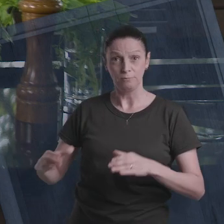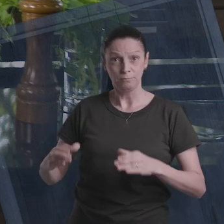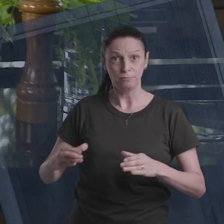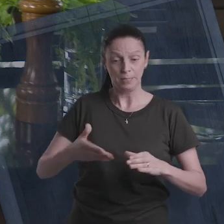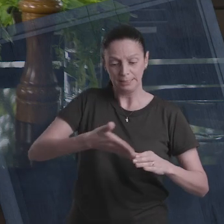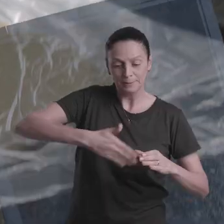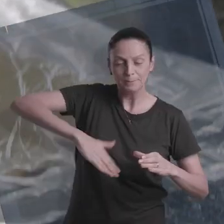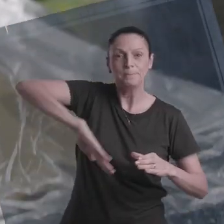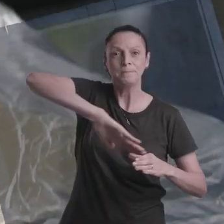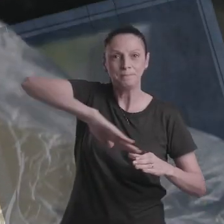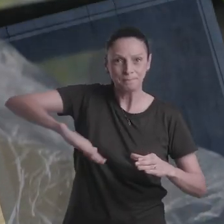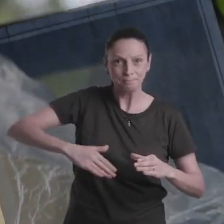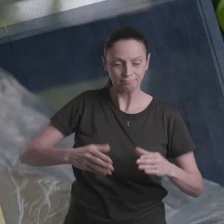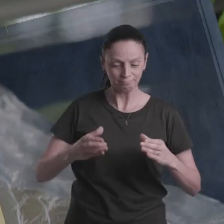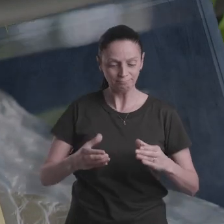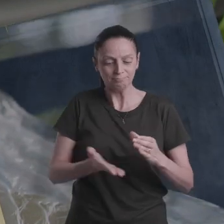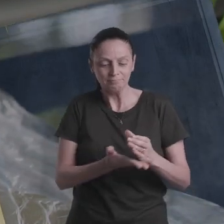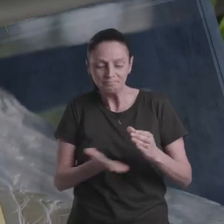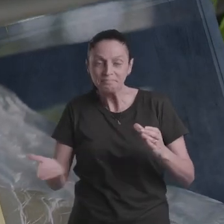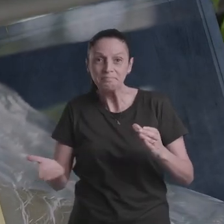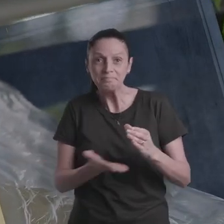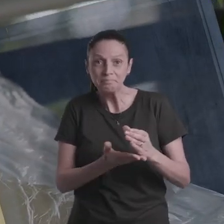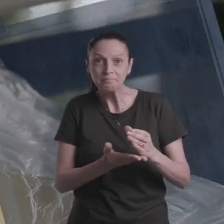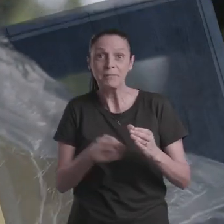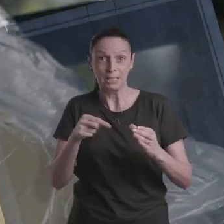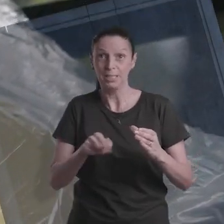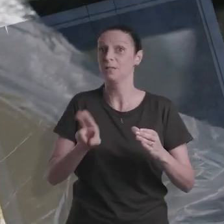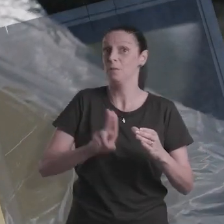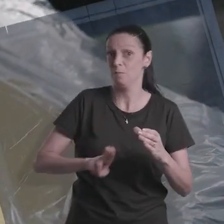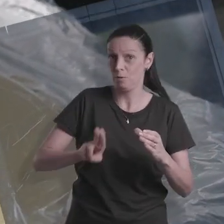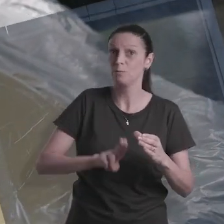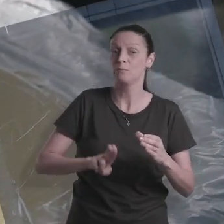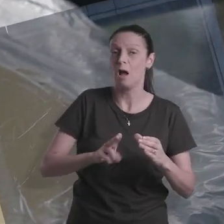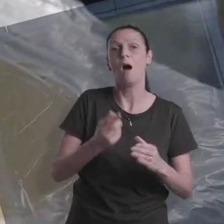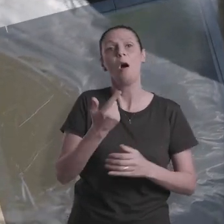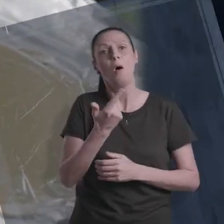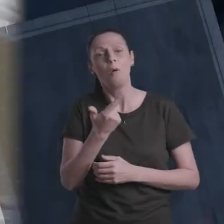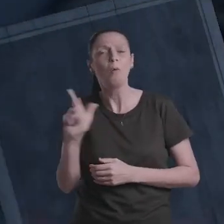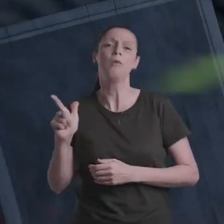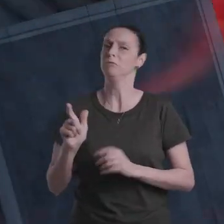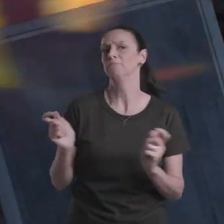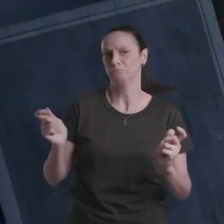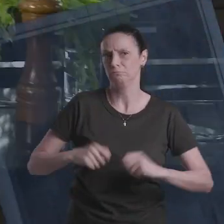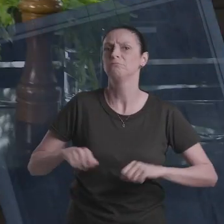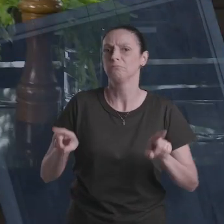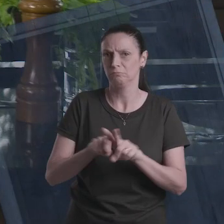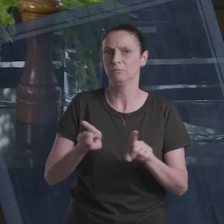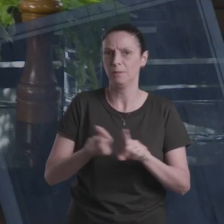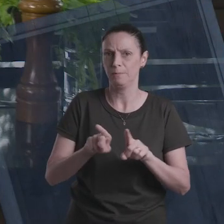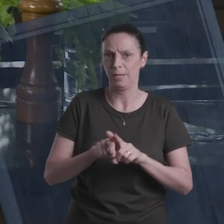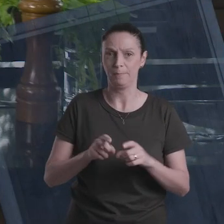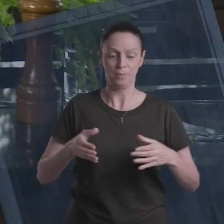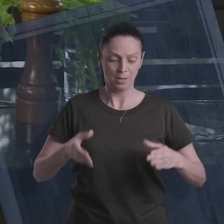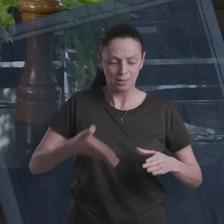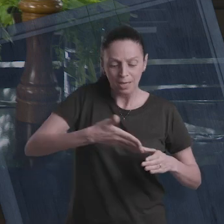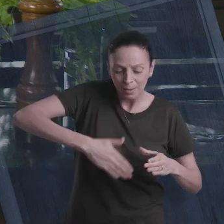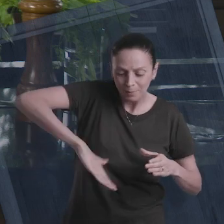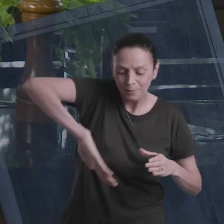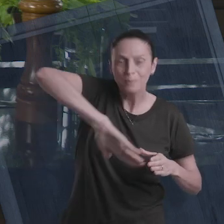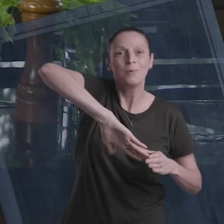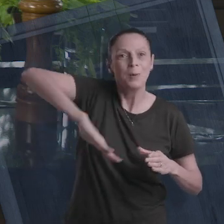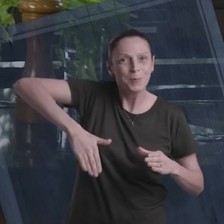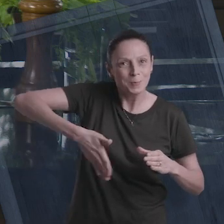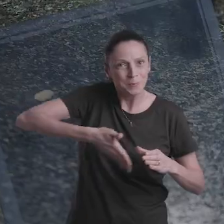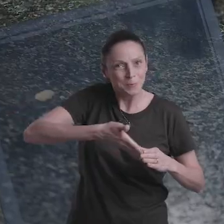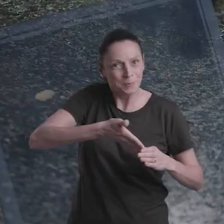fundo removível, que facilita. Mas se você não tiver, você pode usar um refratário também. Depois da massa já colocada na